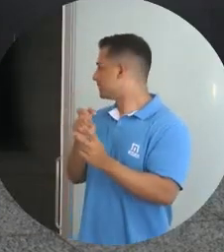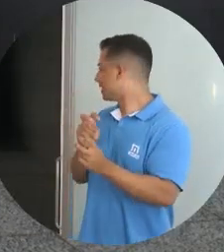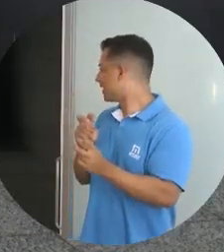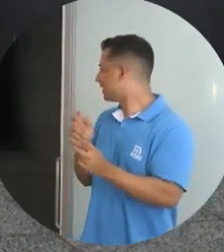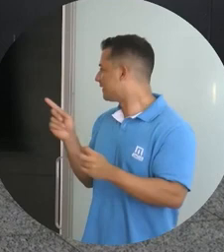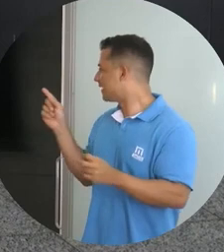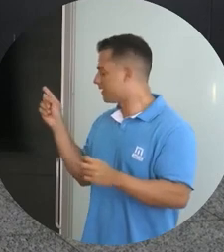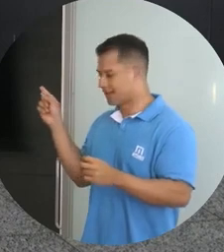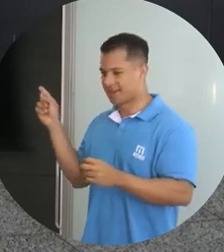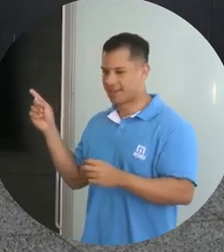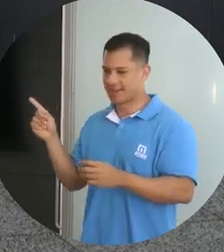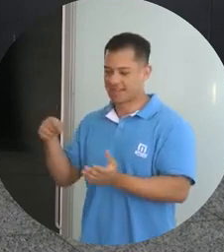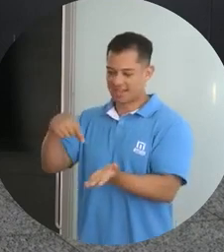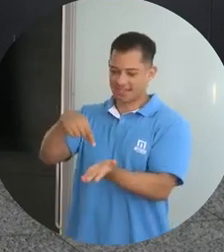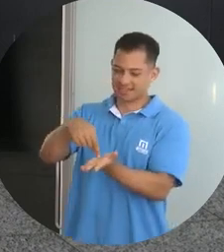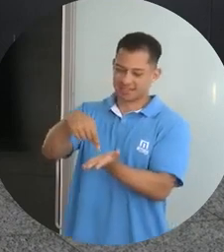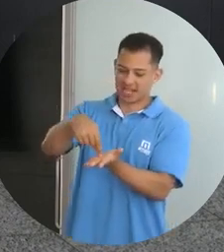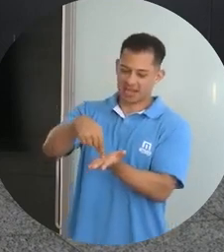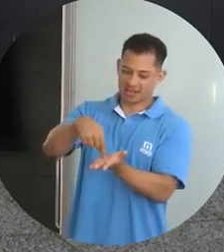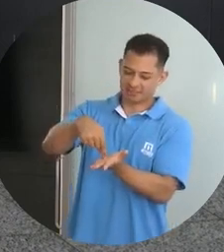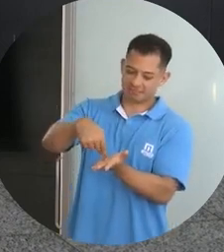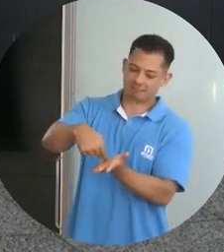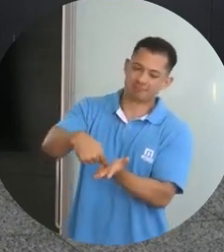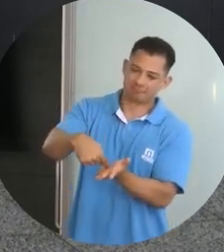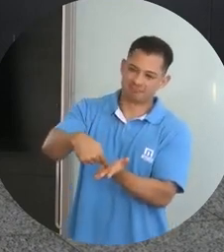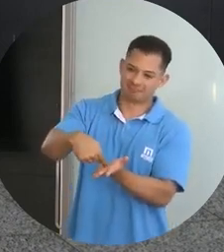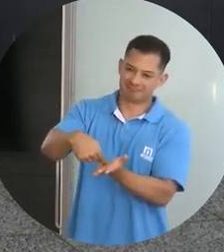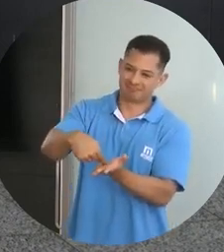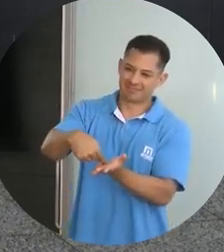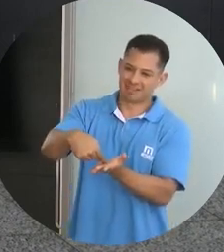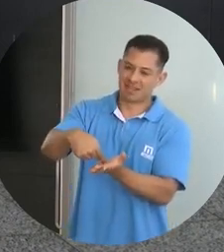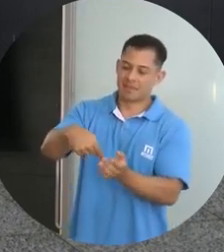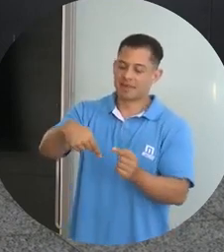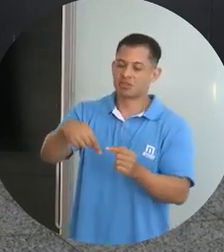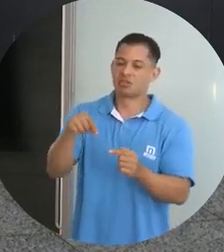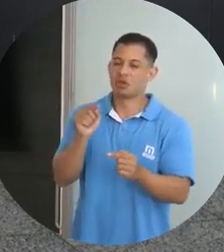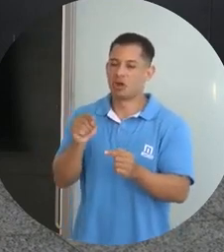ser inclinada, a gente introduziu aqui um tubo de aço